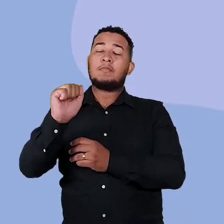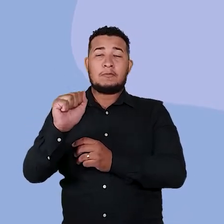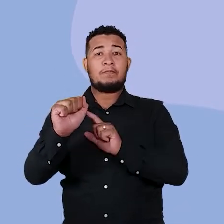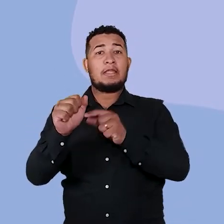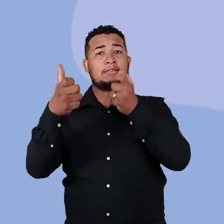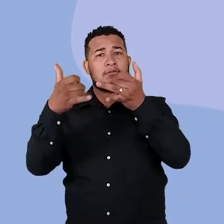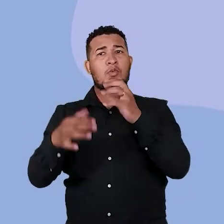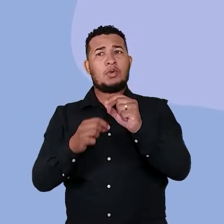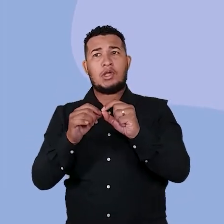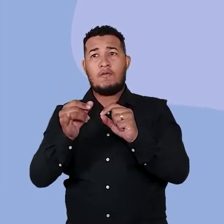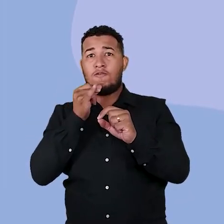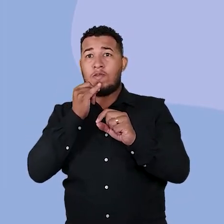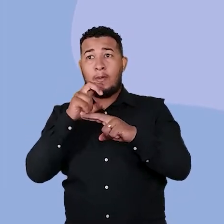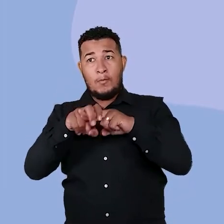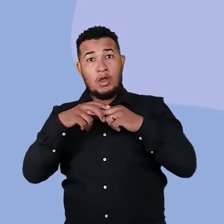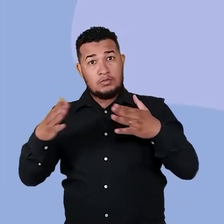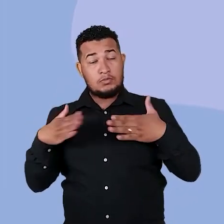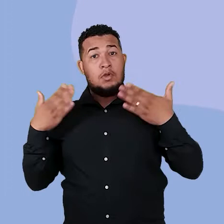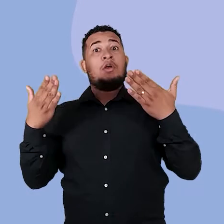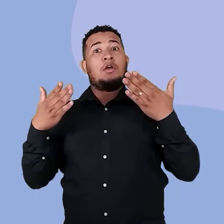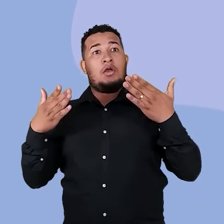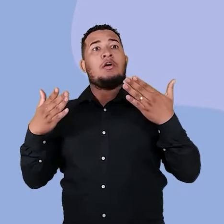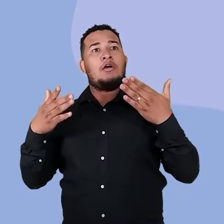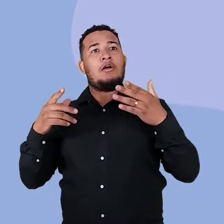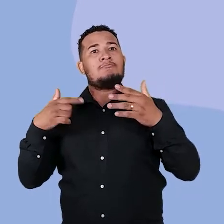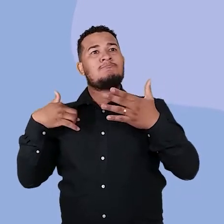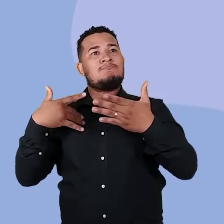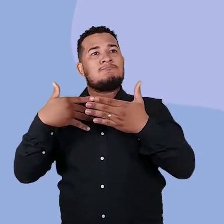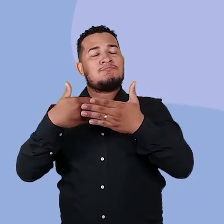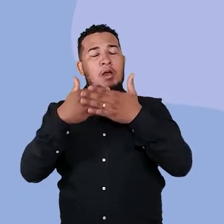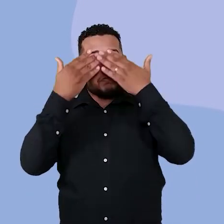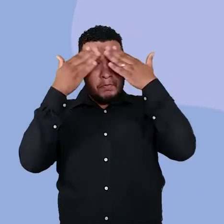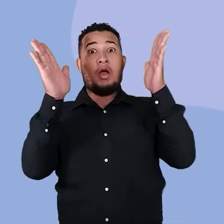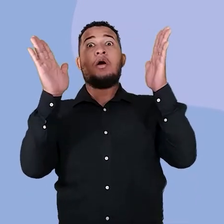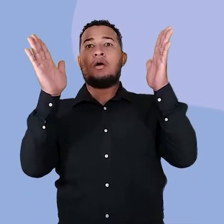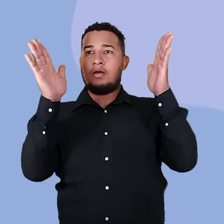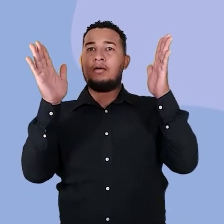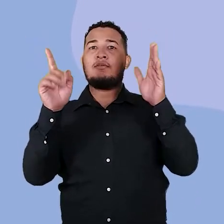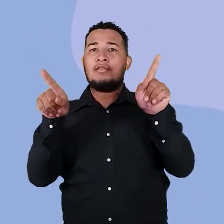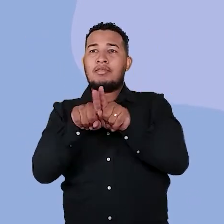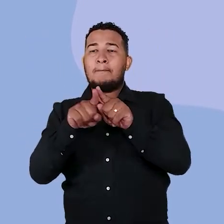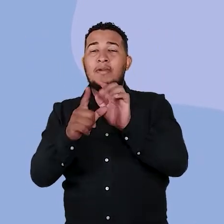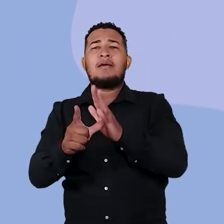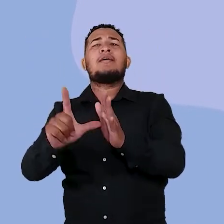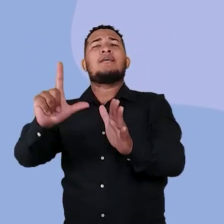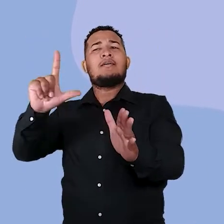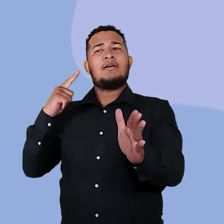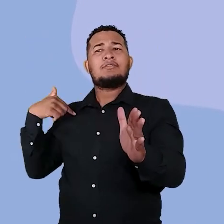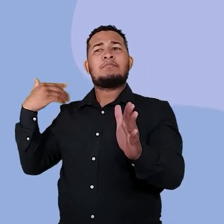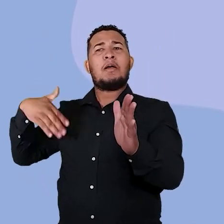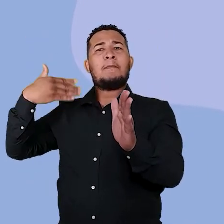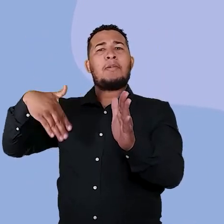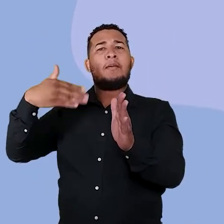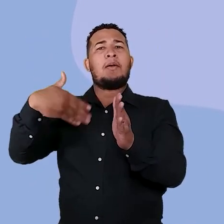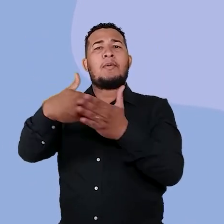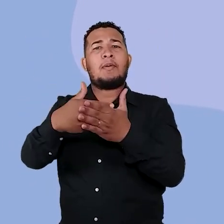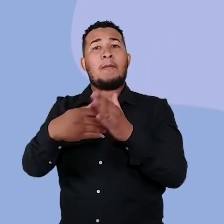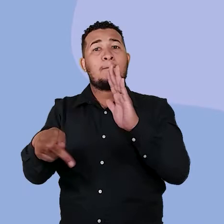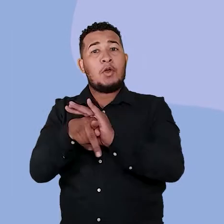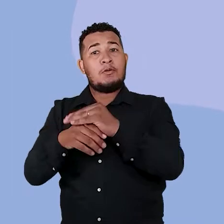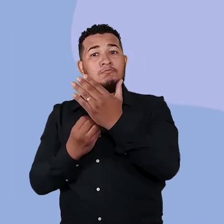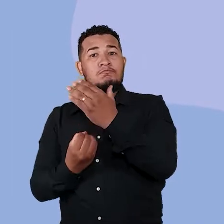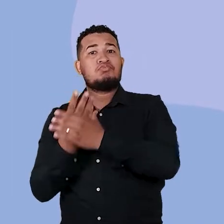o seguinte: pelo espanto, os homens chegaram agora e chegaram